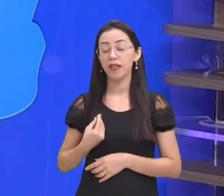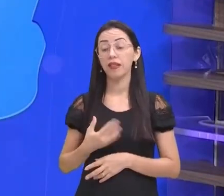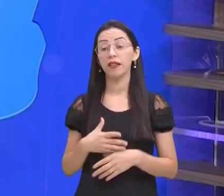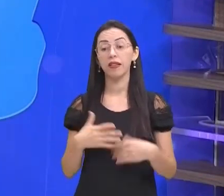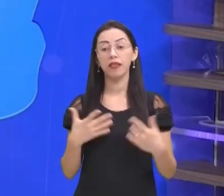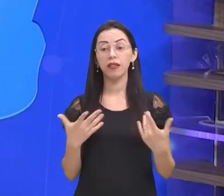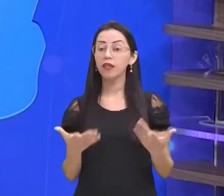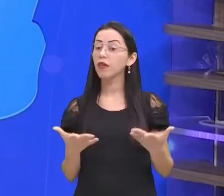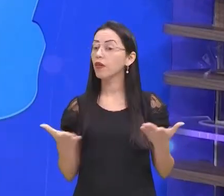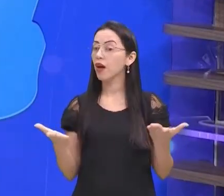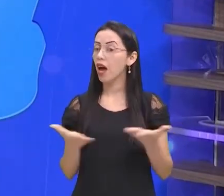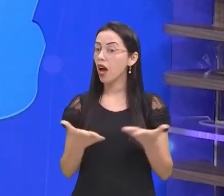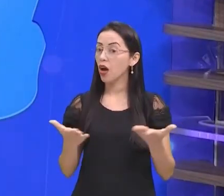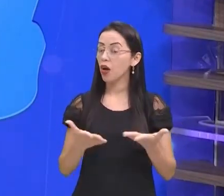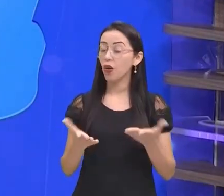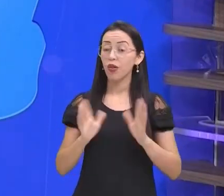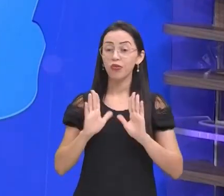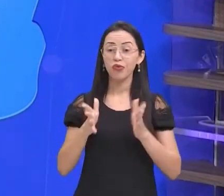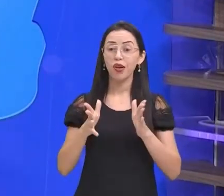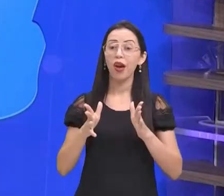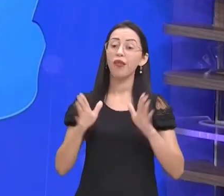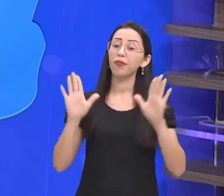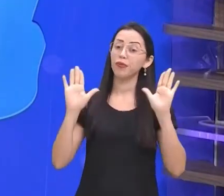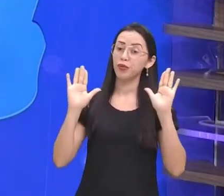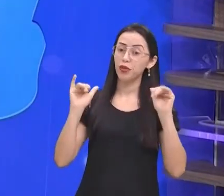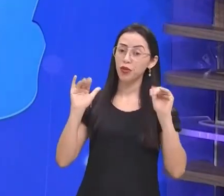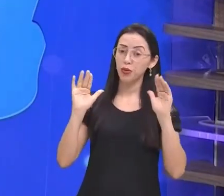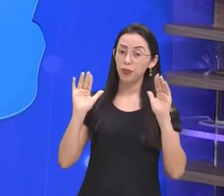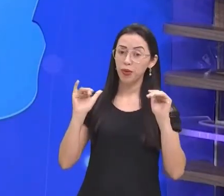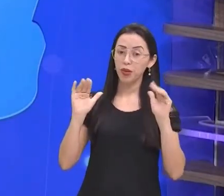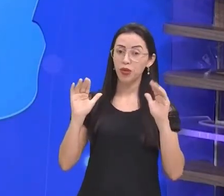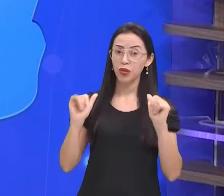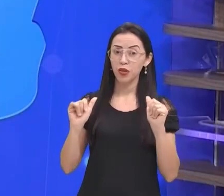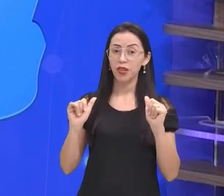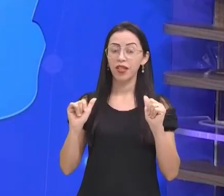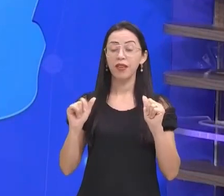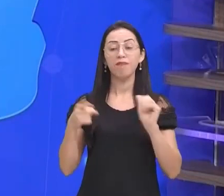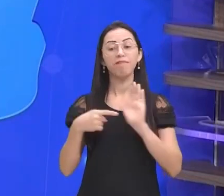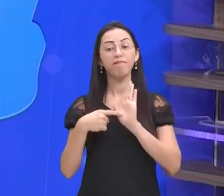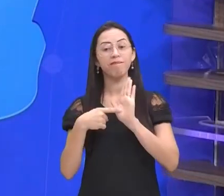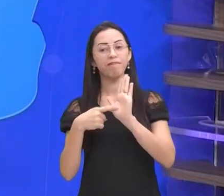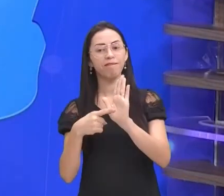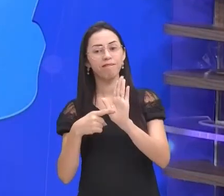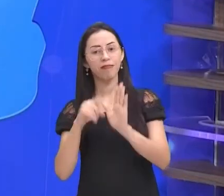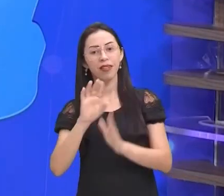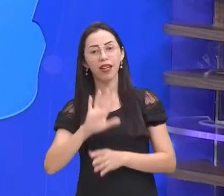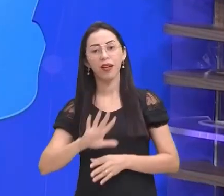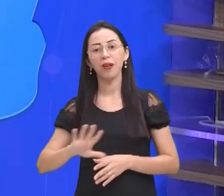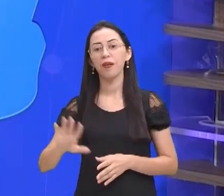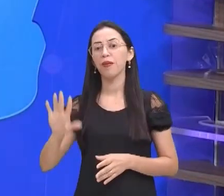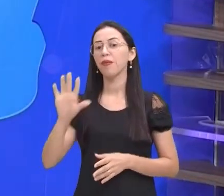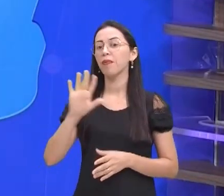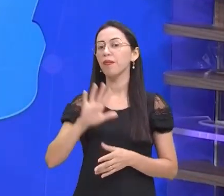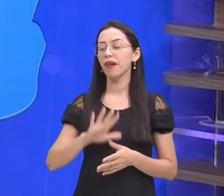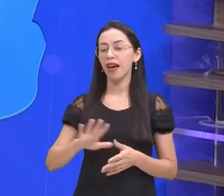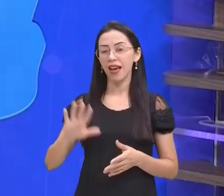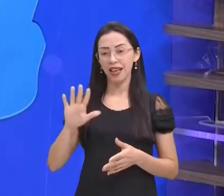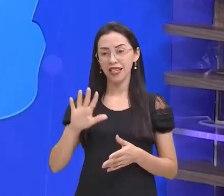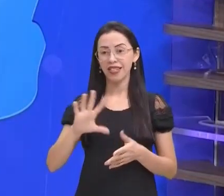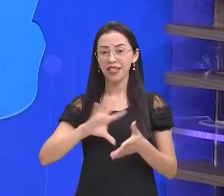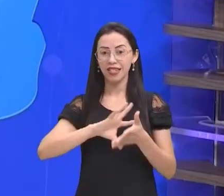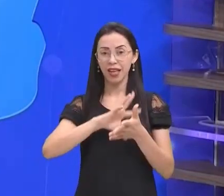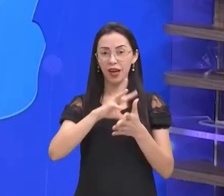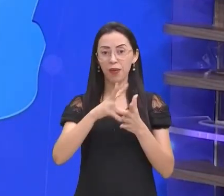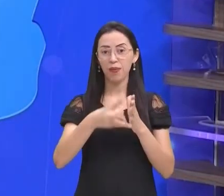agora eu vou me despedir de vocês com um cenário muito incrível, que é a parte da nossa Amazônia que está